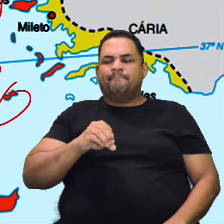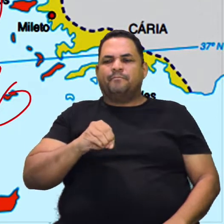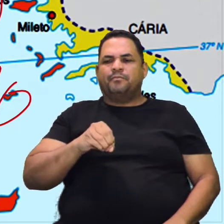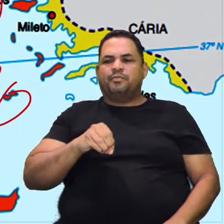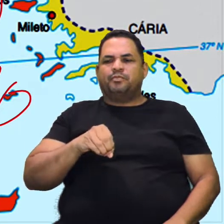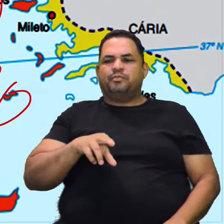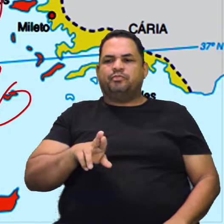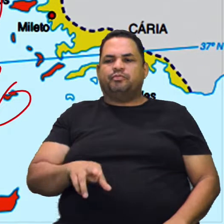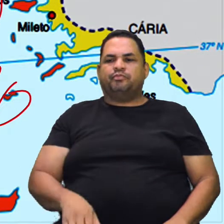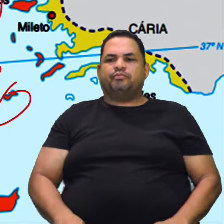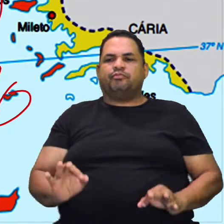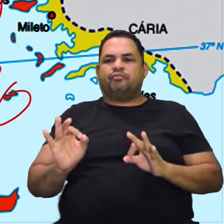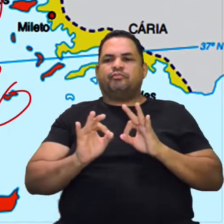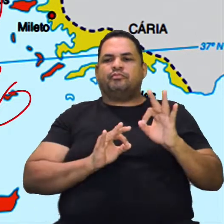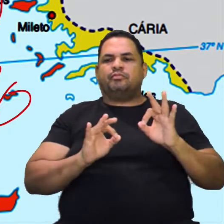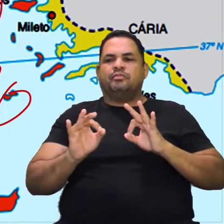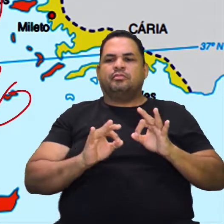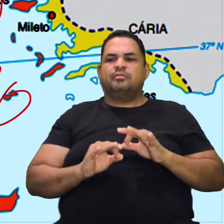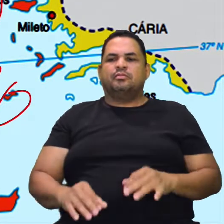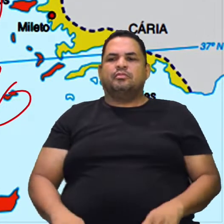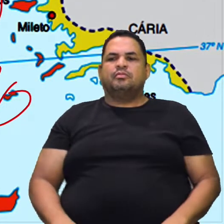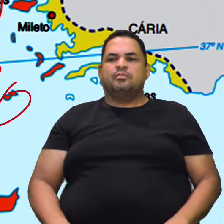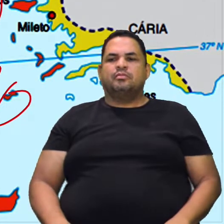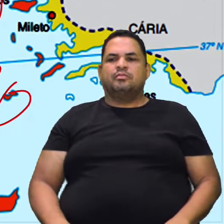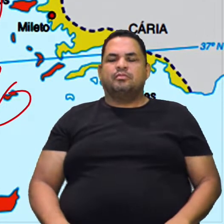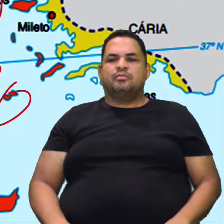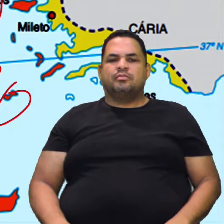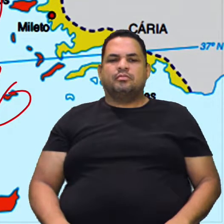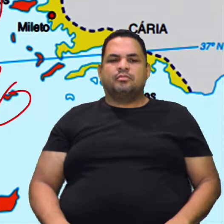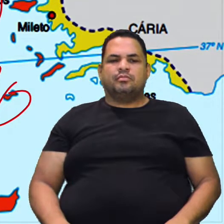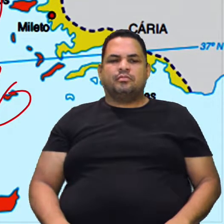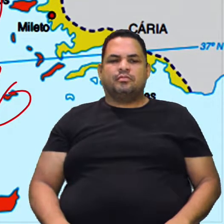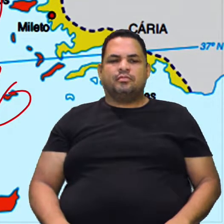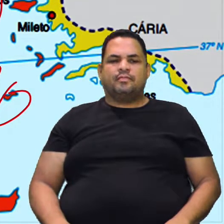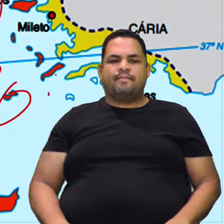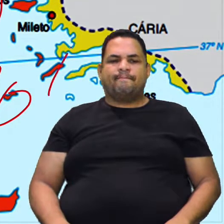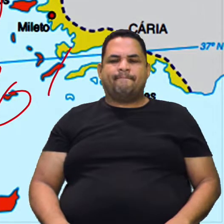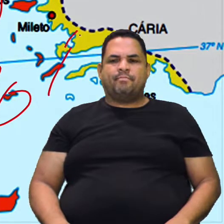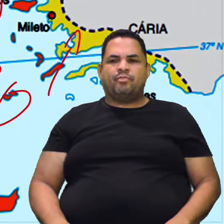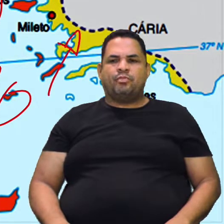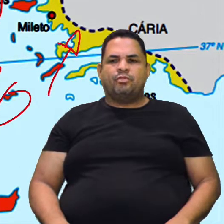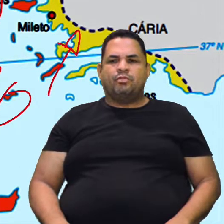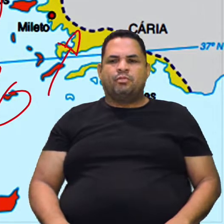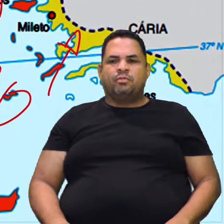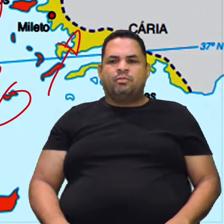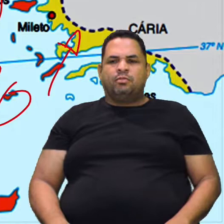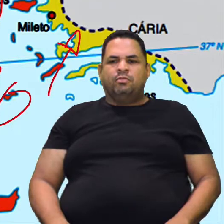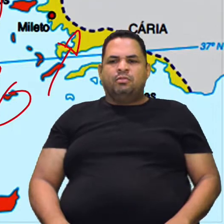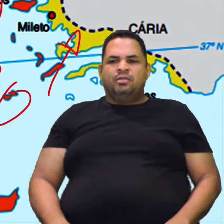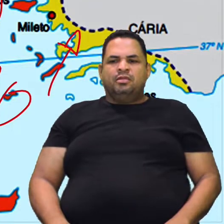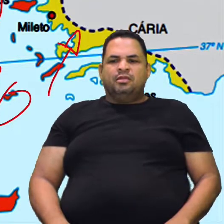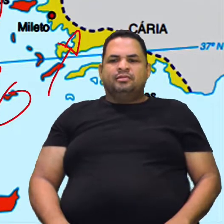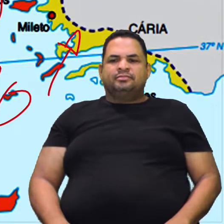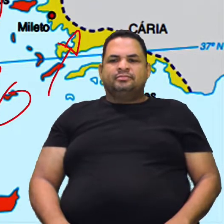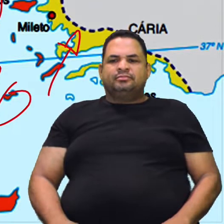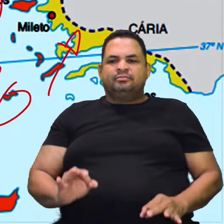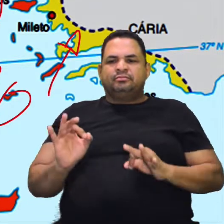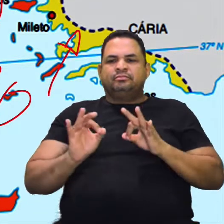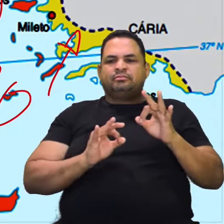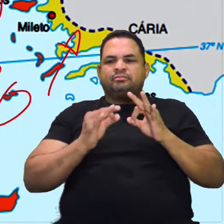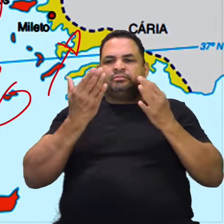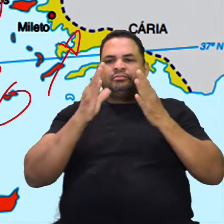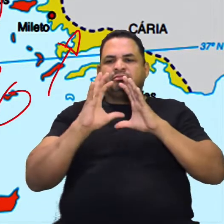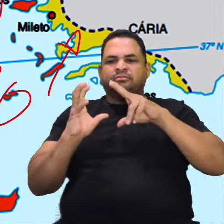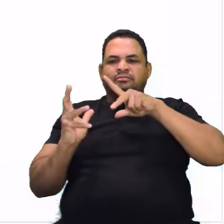oriental, voltada para o Oriente. Olha aqui, ó, essa parte amarelinha aqui, ó, é da Grécia oriental. Assim se formava esse